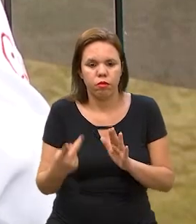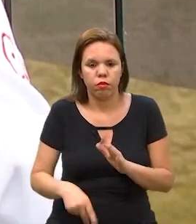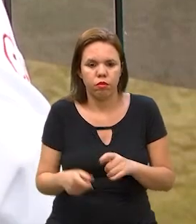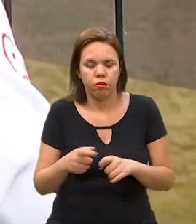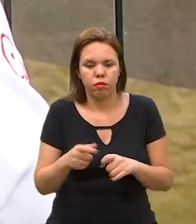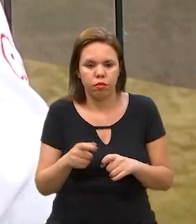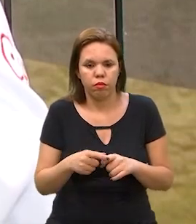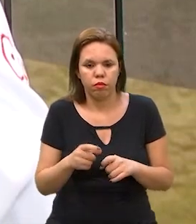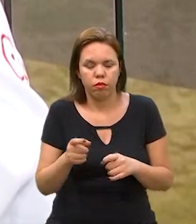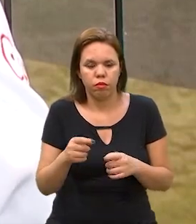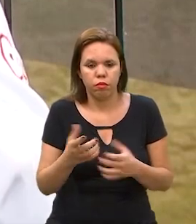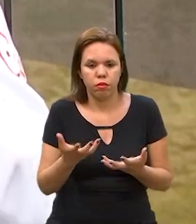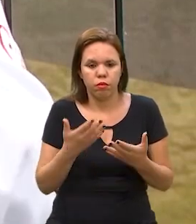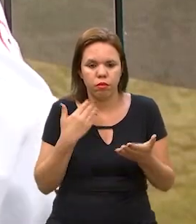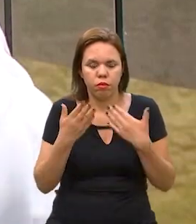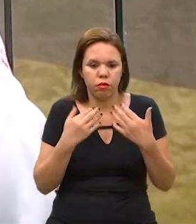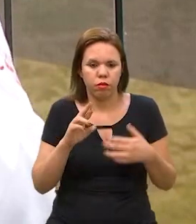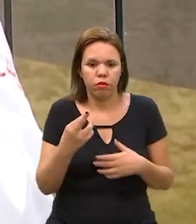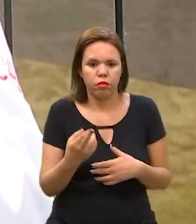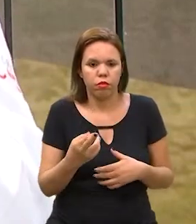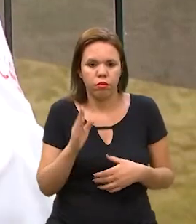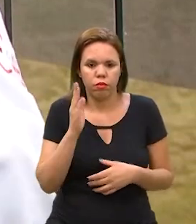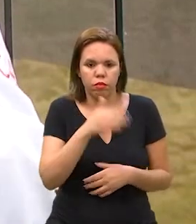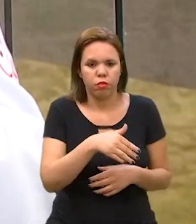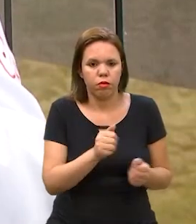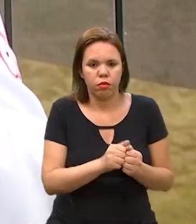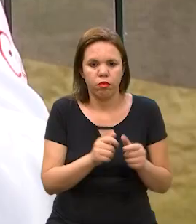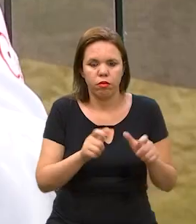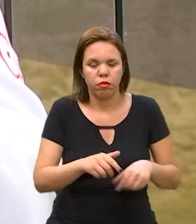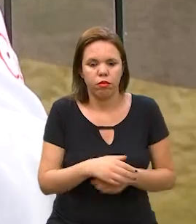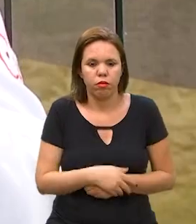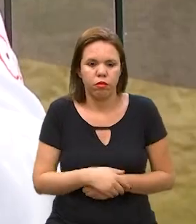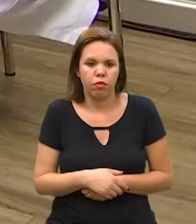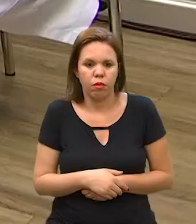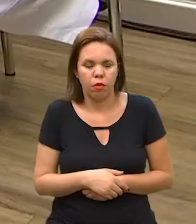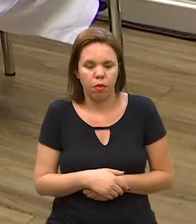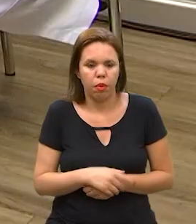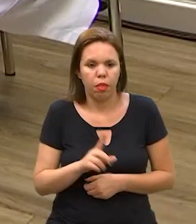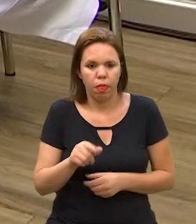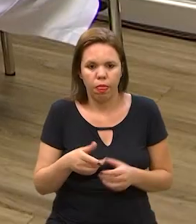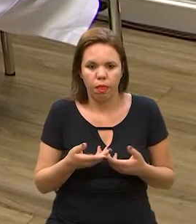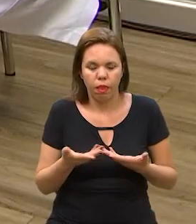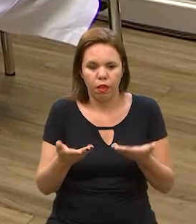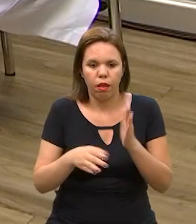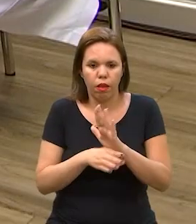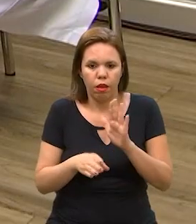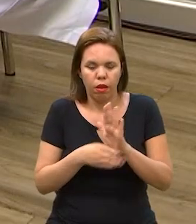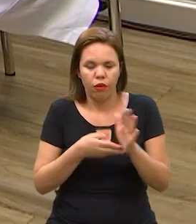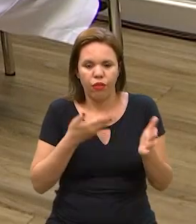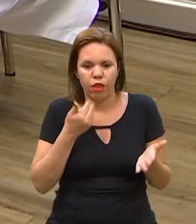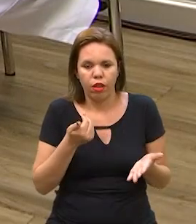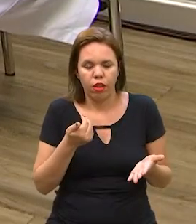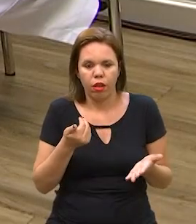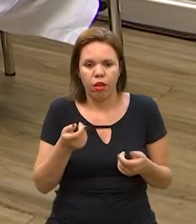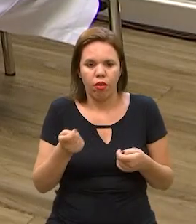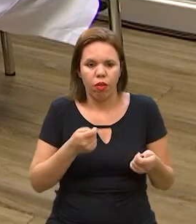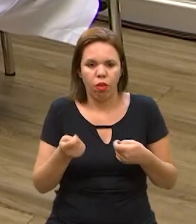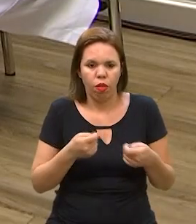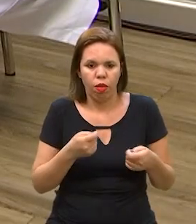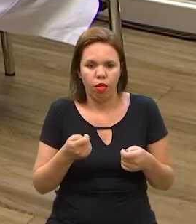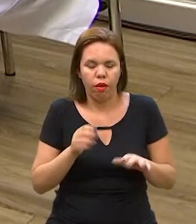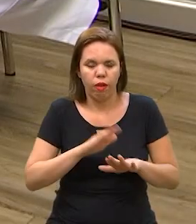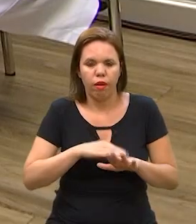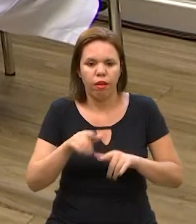quer conversar sobre um resultado de exame, ele já conversa direto nesse local. Isso facilita muito Facilita muito. Comunicação.